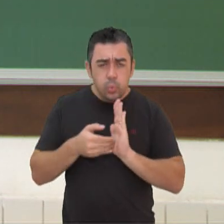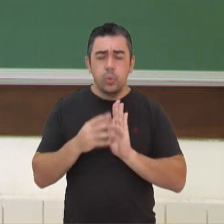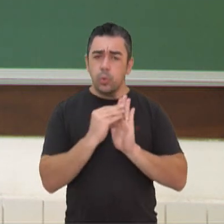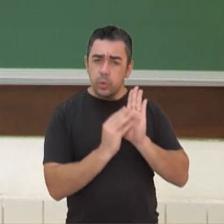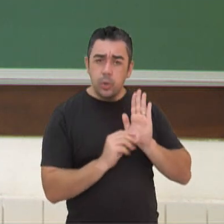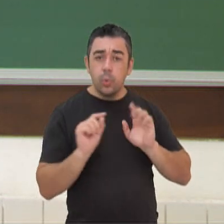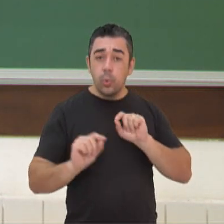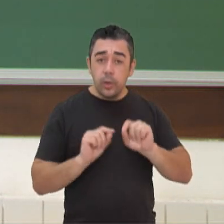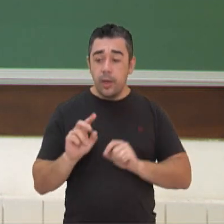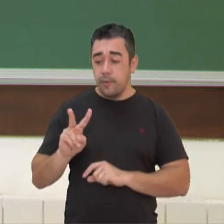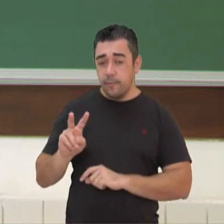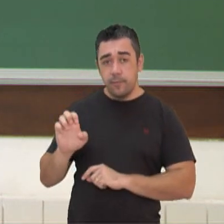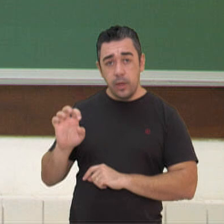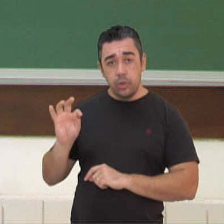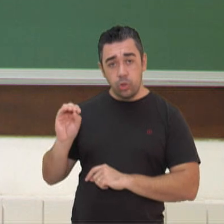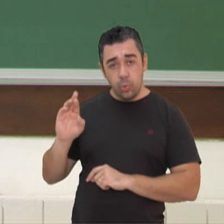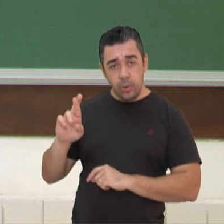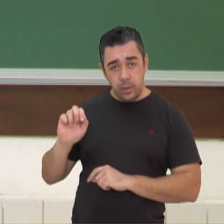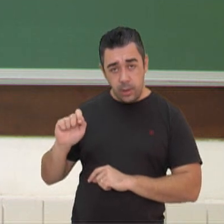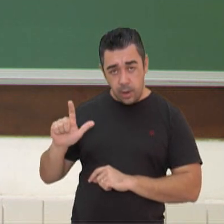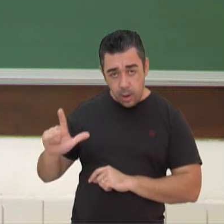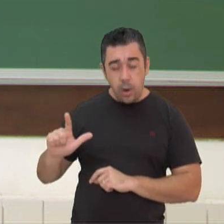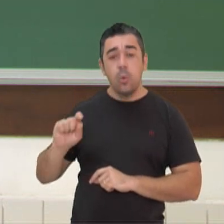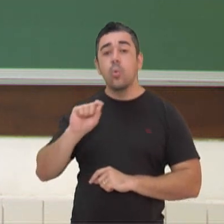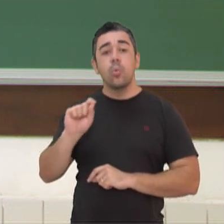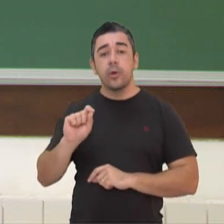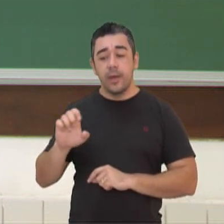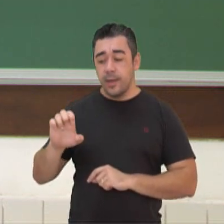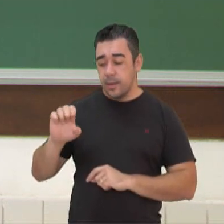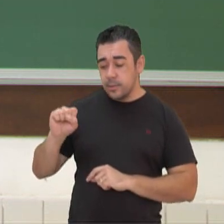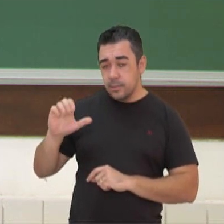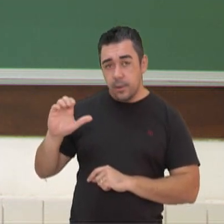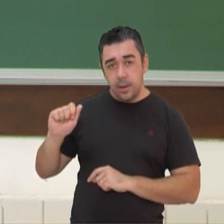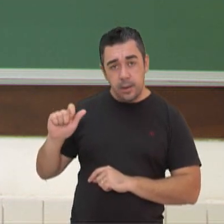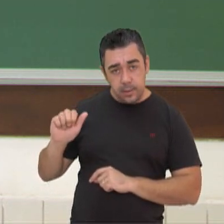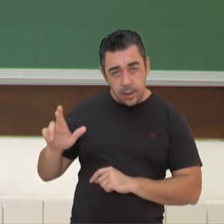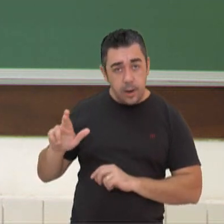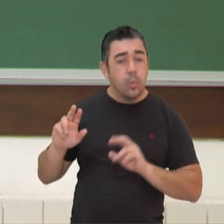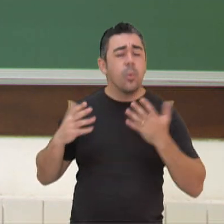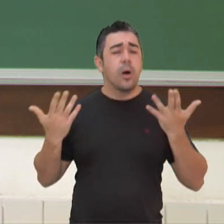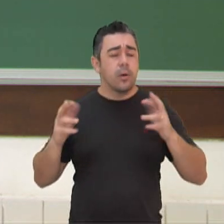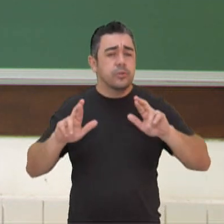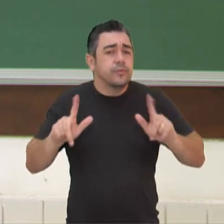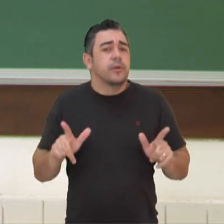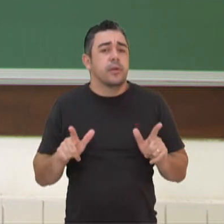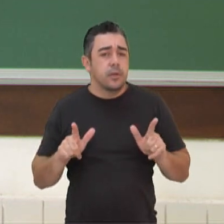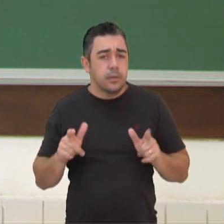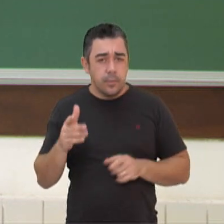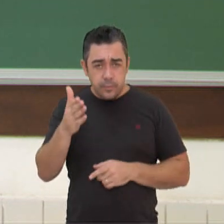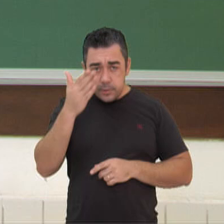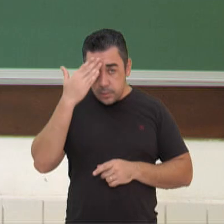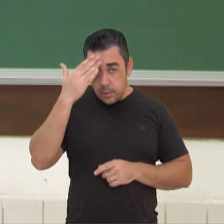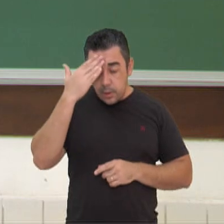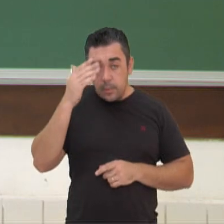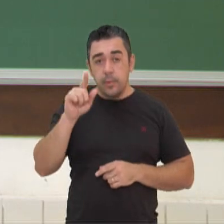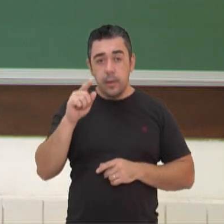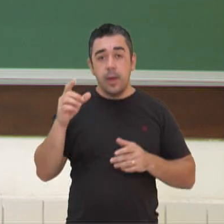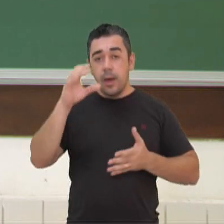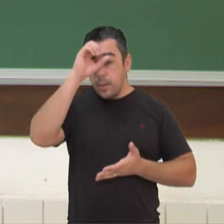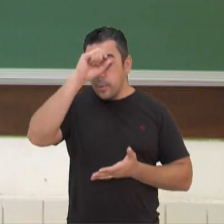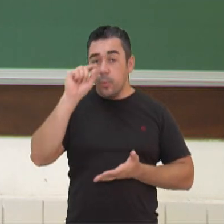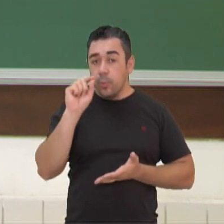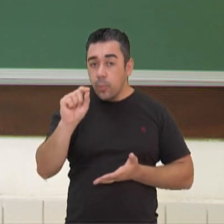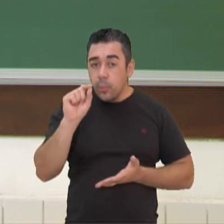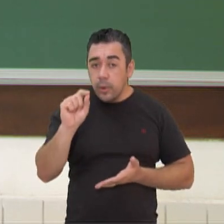que é grandeza vetorial, o que é grandeza escalar, que a gente está aproveitando para fixar aqui, para deixar sólido aí esse aprendizado sobre o que